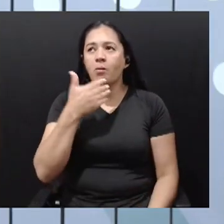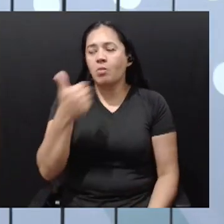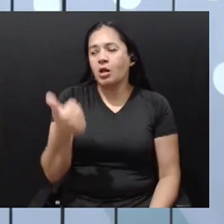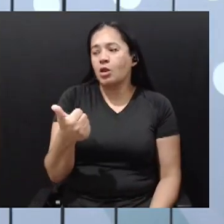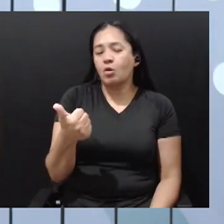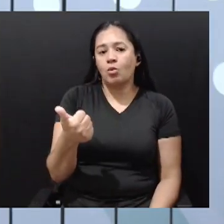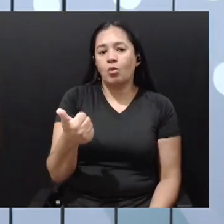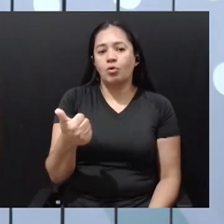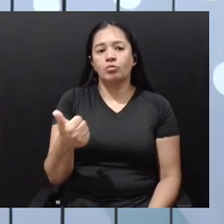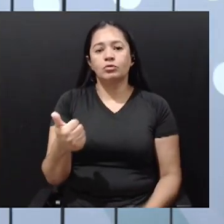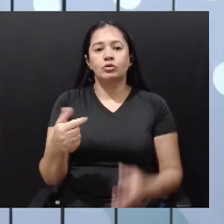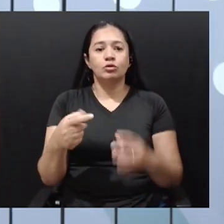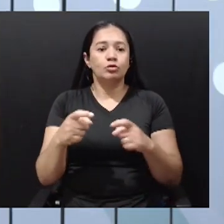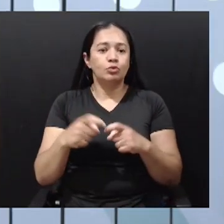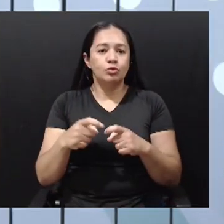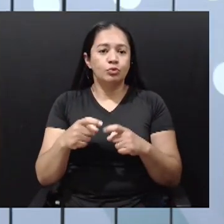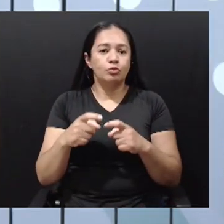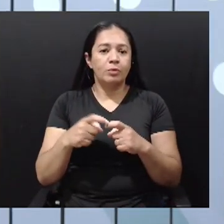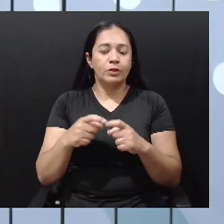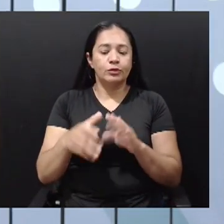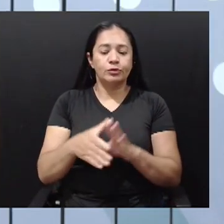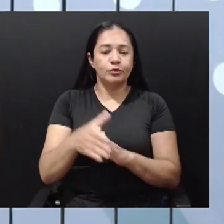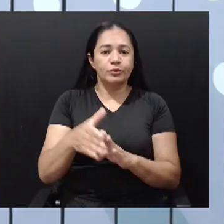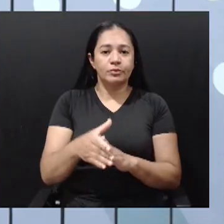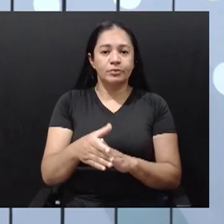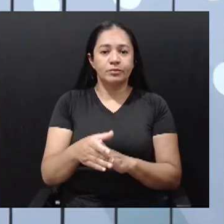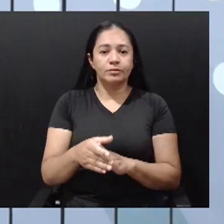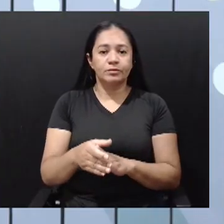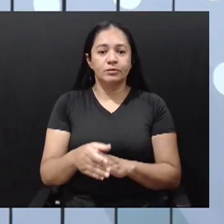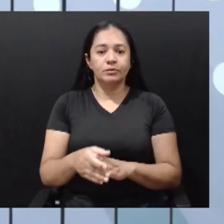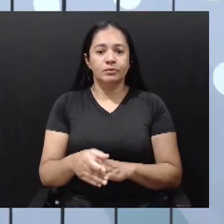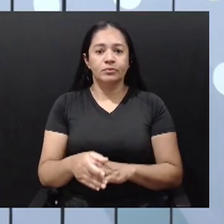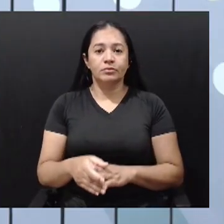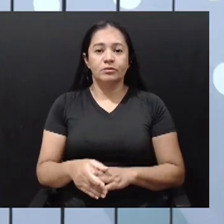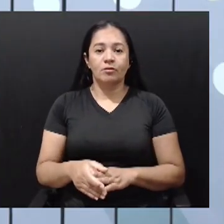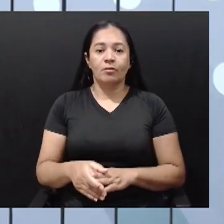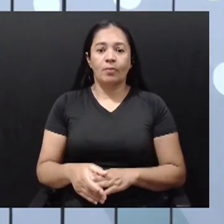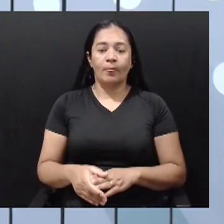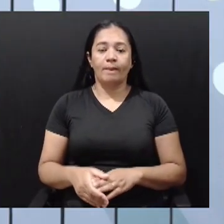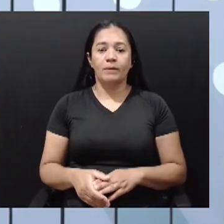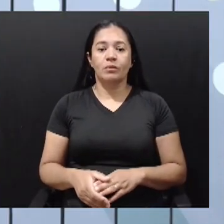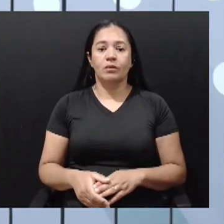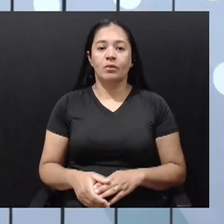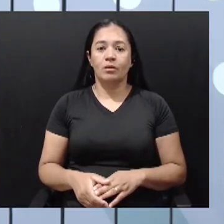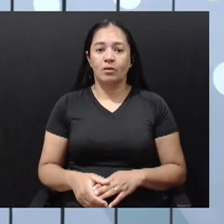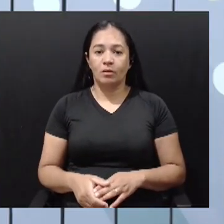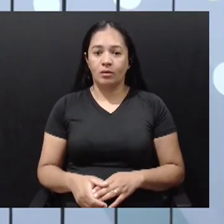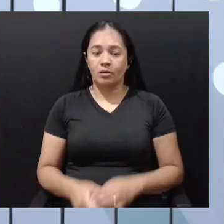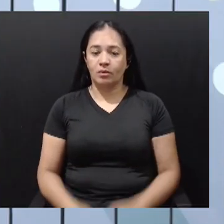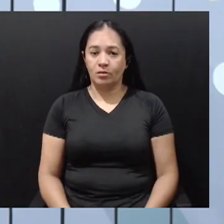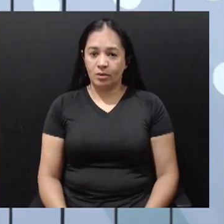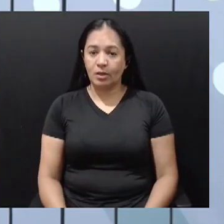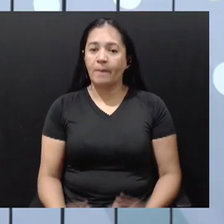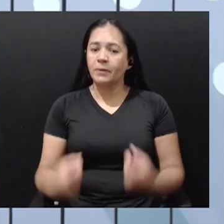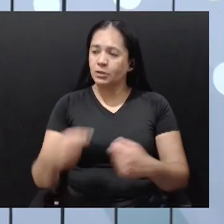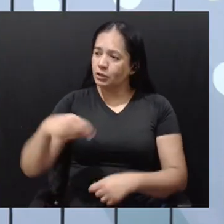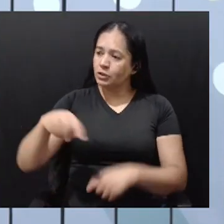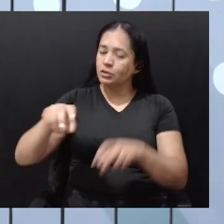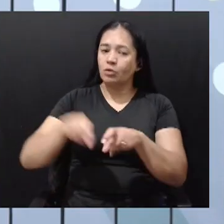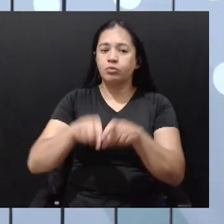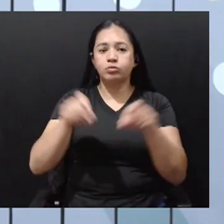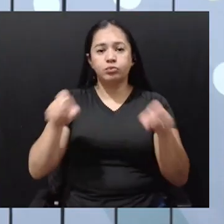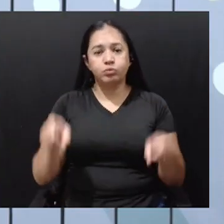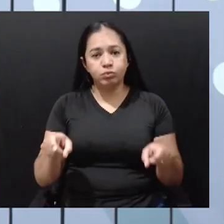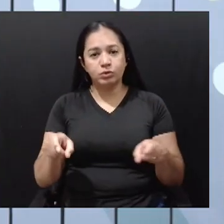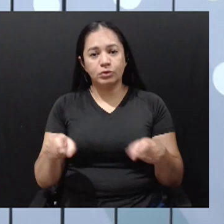recomendado. Nada, né, que justifique aí a não ida, né, ao ginecologista de fato, ir até o médico, fazer